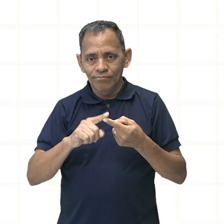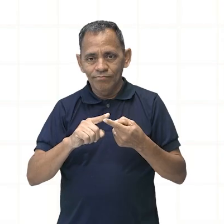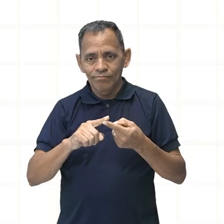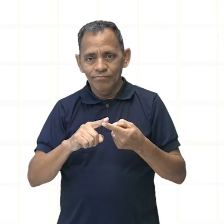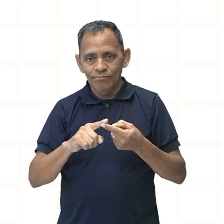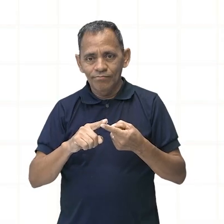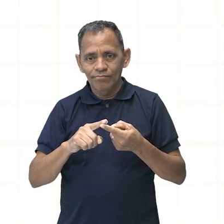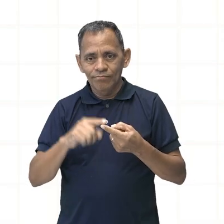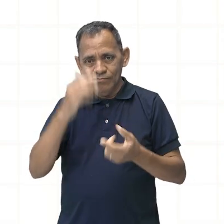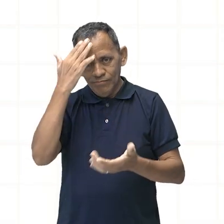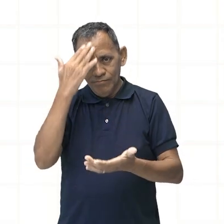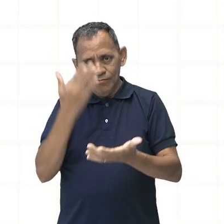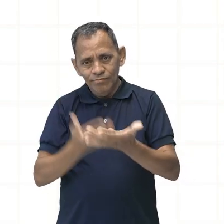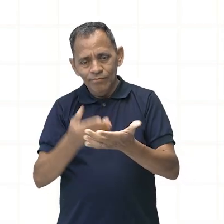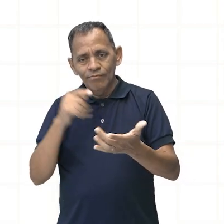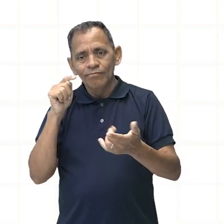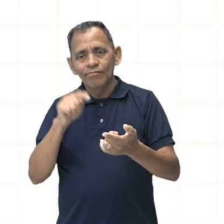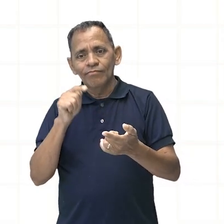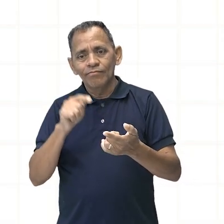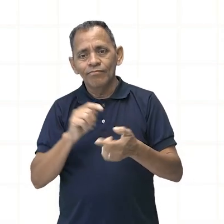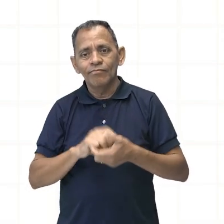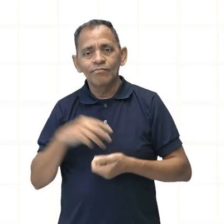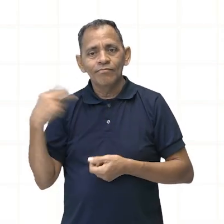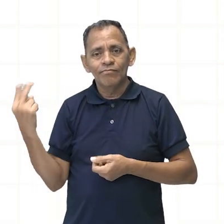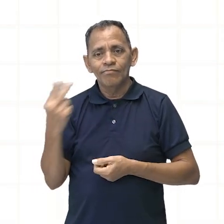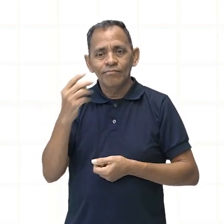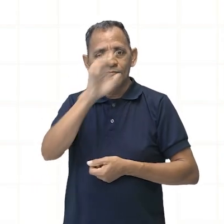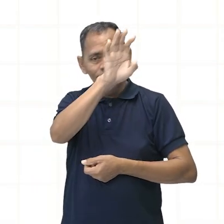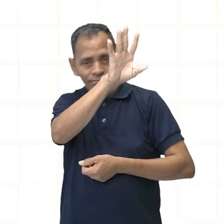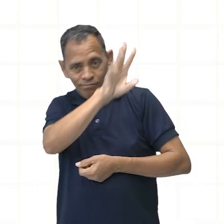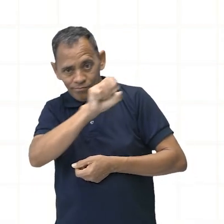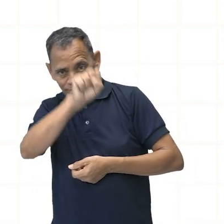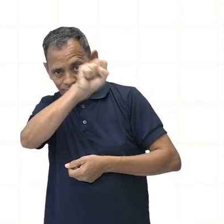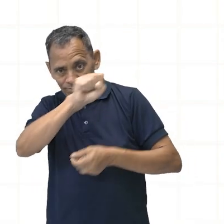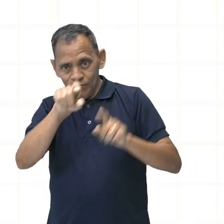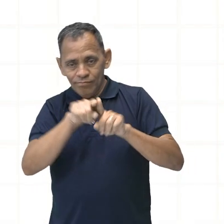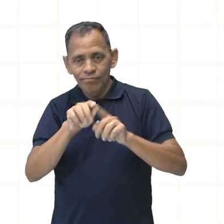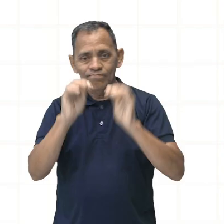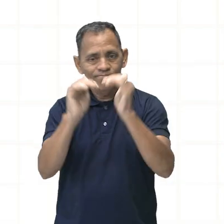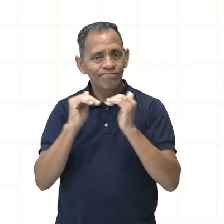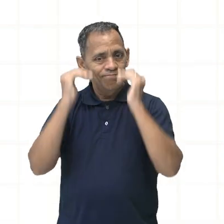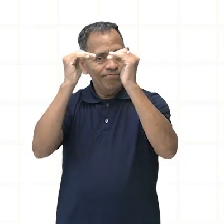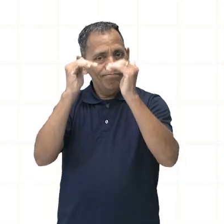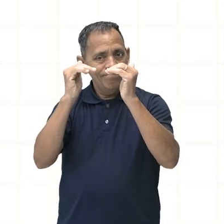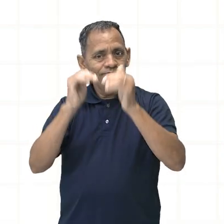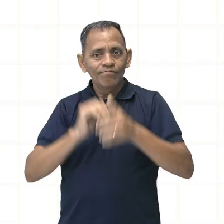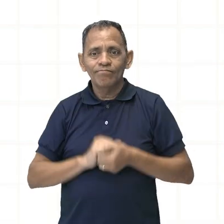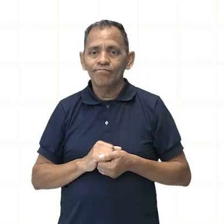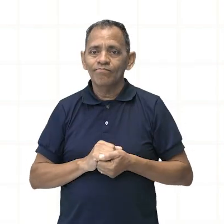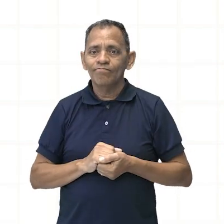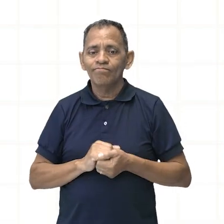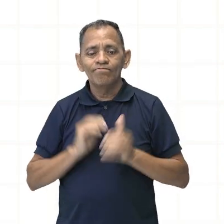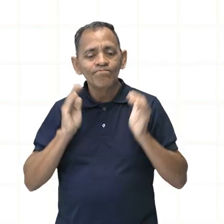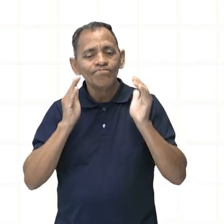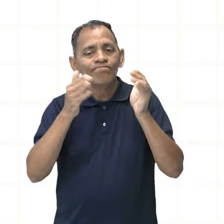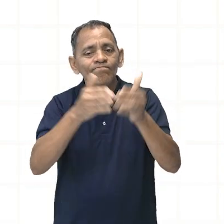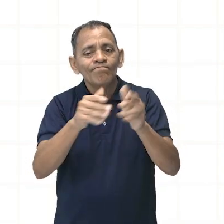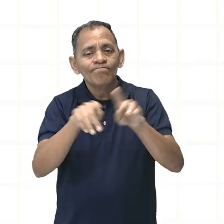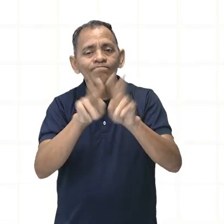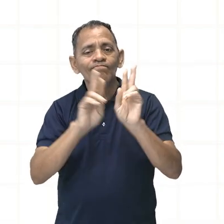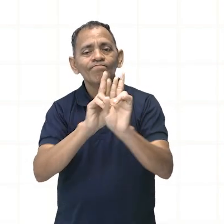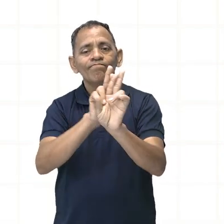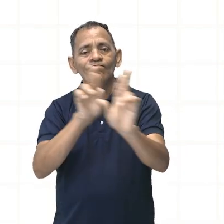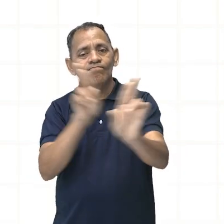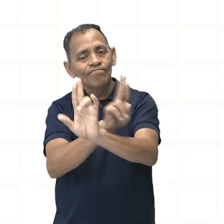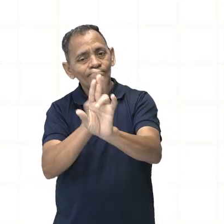é considerado ali, ele considera os valores europeus como superior, né, como central ali em relação